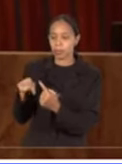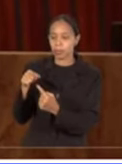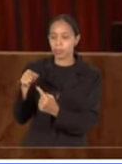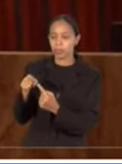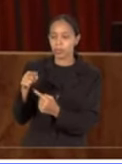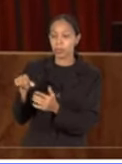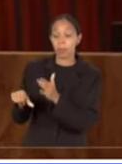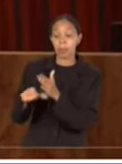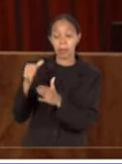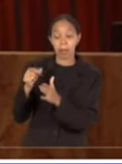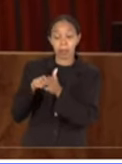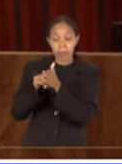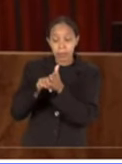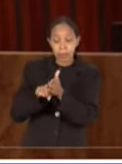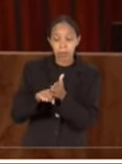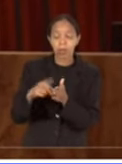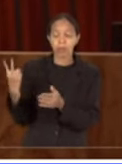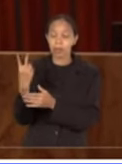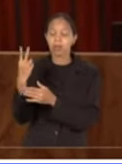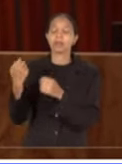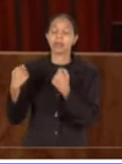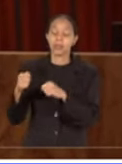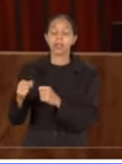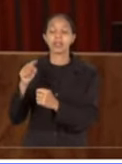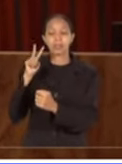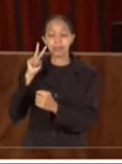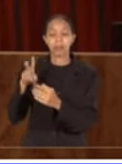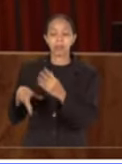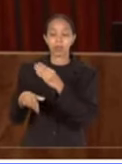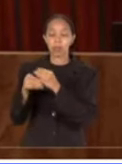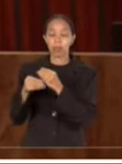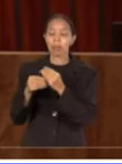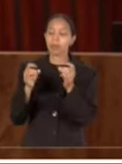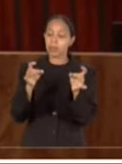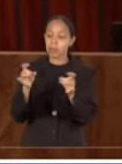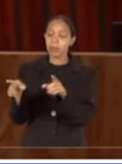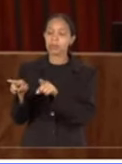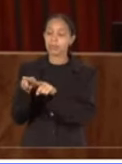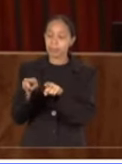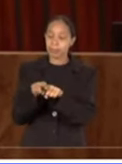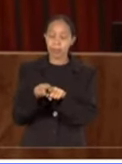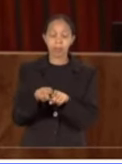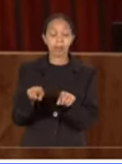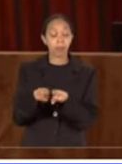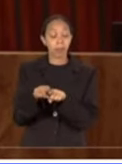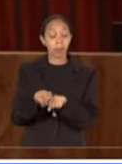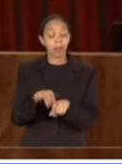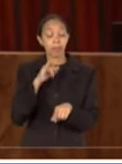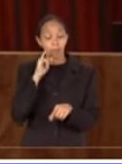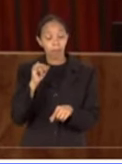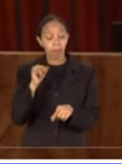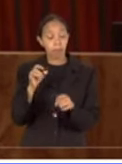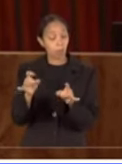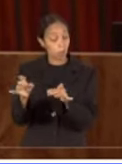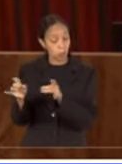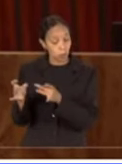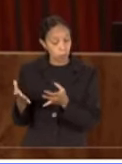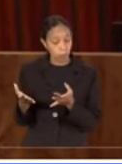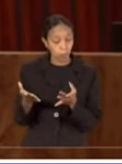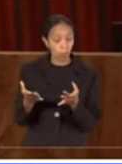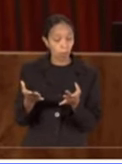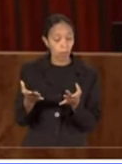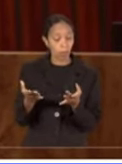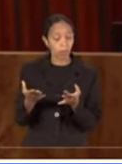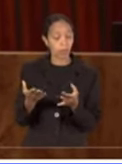Daí que esses valores deveriam ser considerados no cômputo dos gastos. Sustenta ainda que os gastos